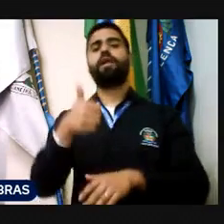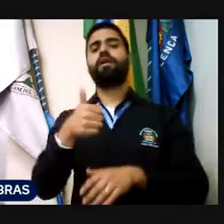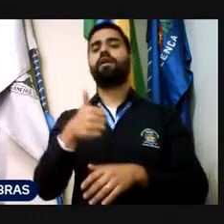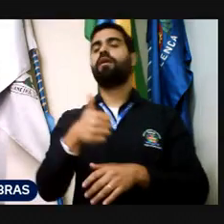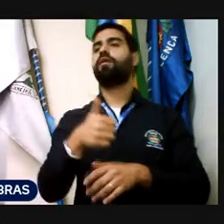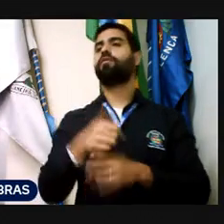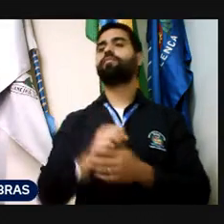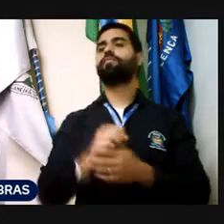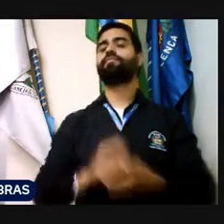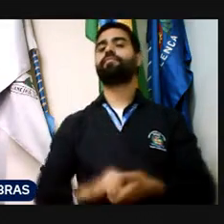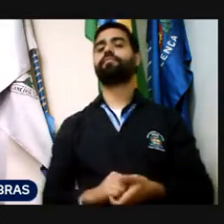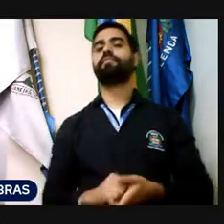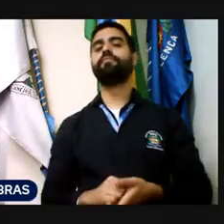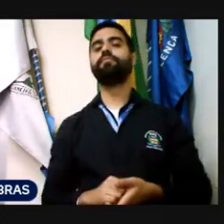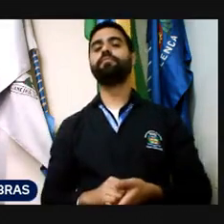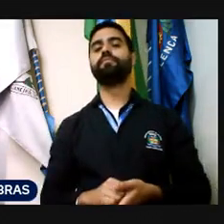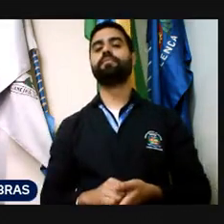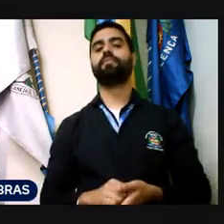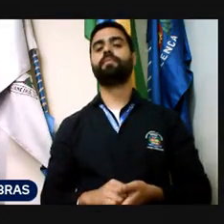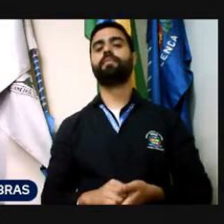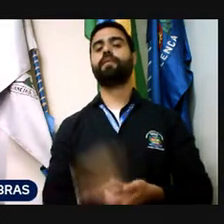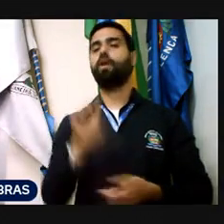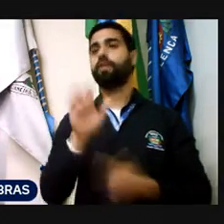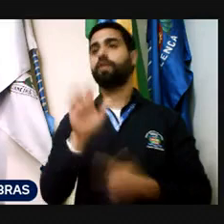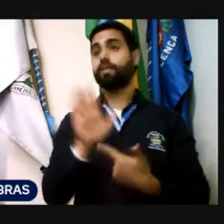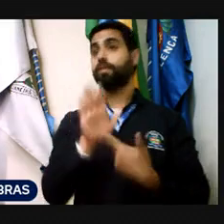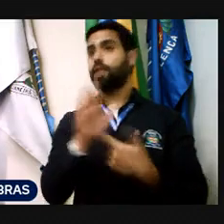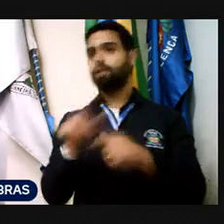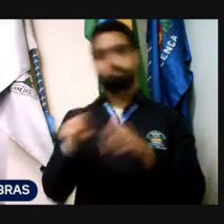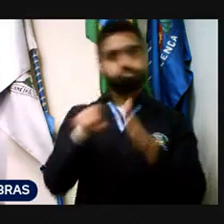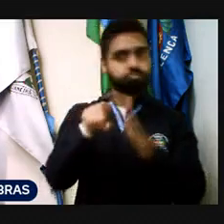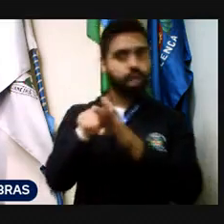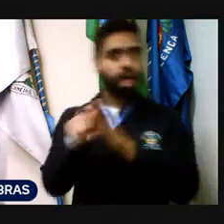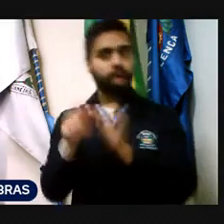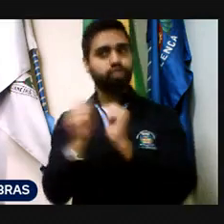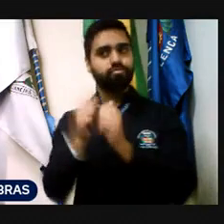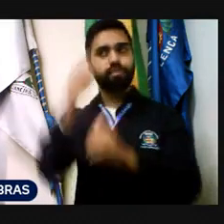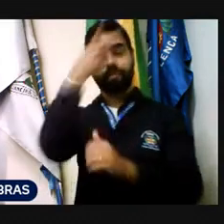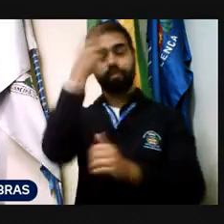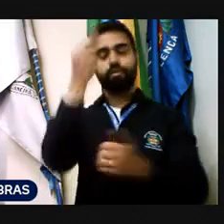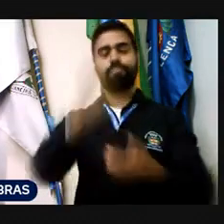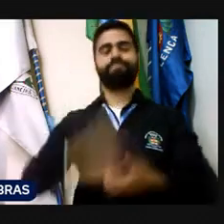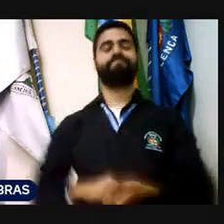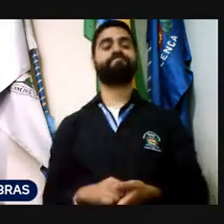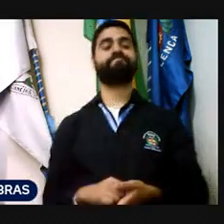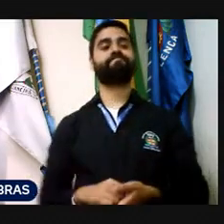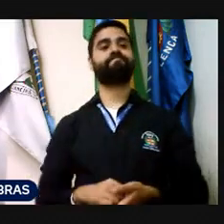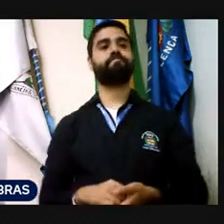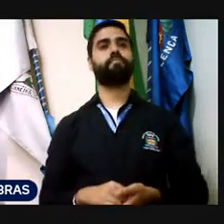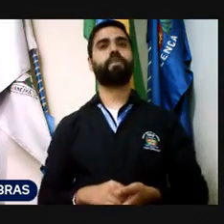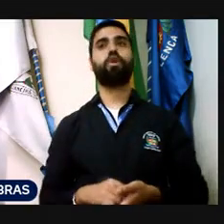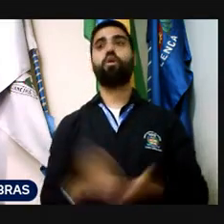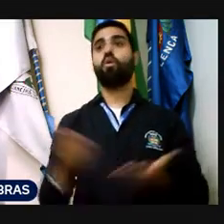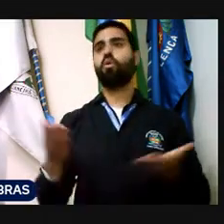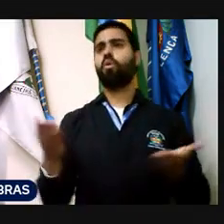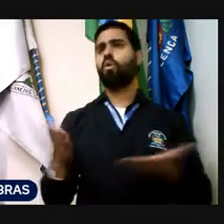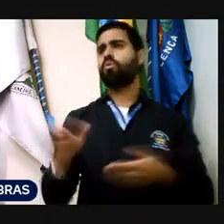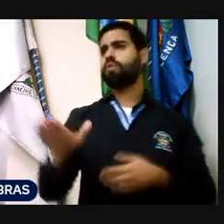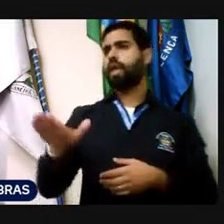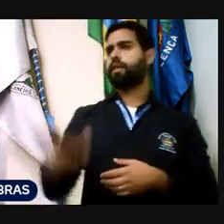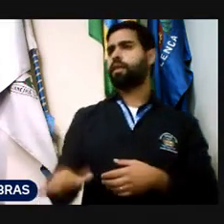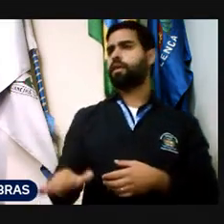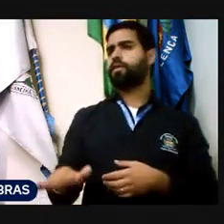nossas funções aqui, que é de indicar e de fiscalizar junto ao Executivo. Hoje tive uma tarde na